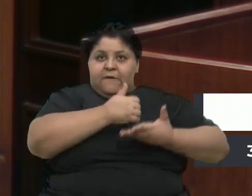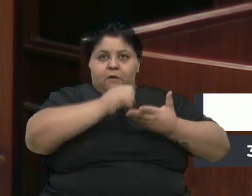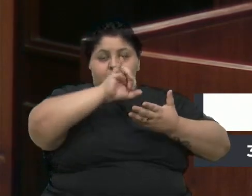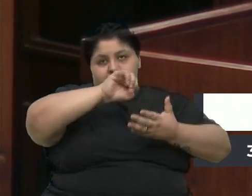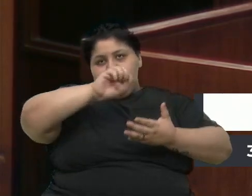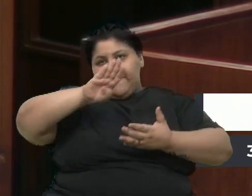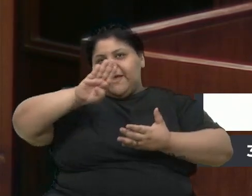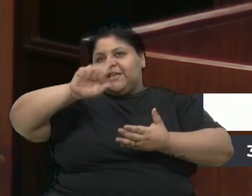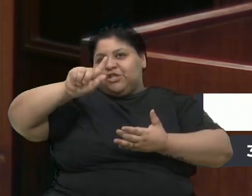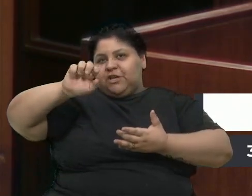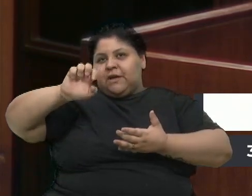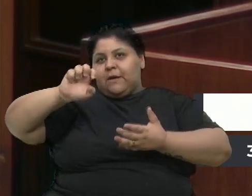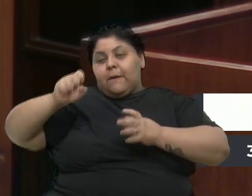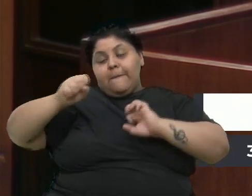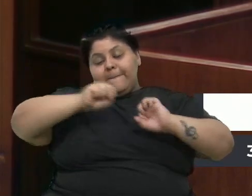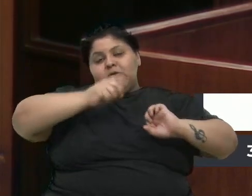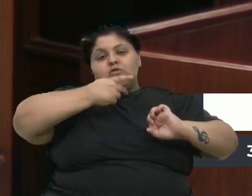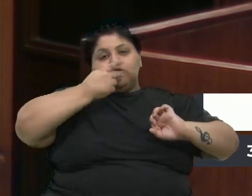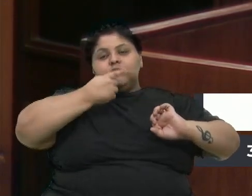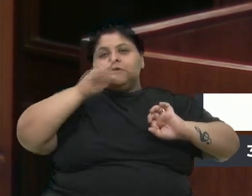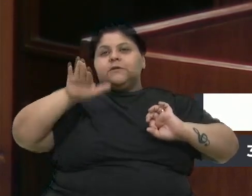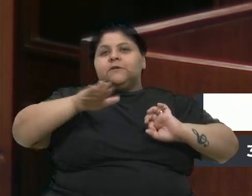é possível dizer que ao menos